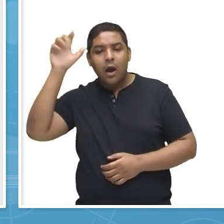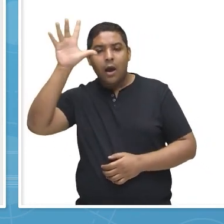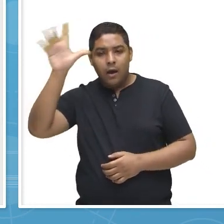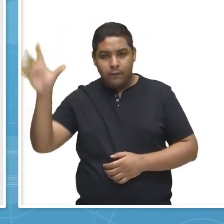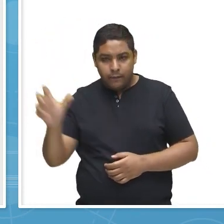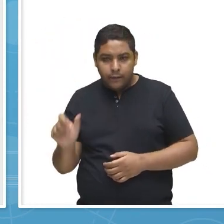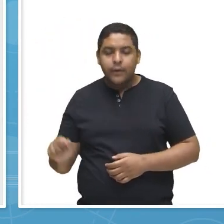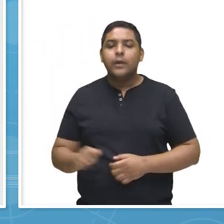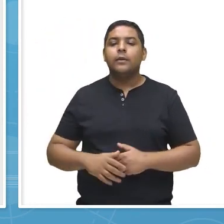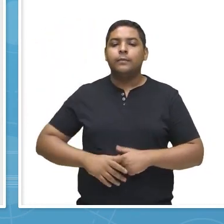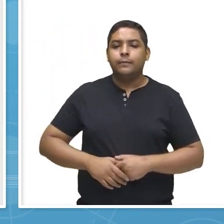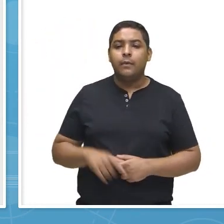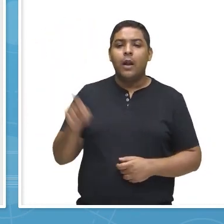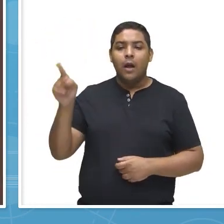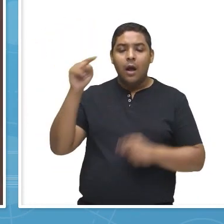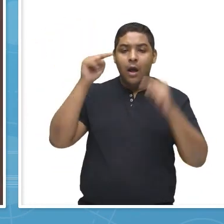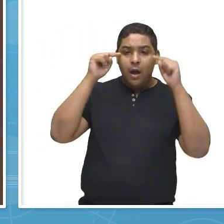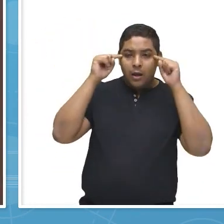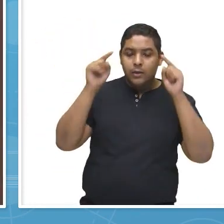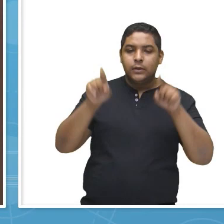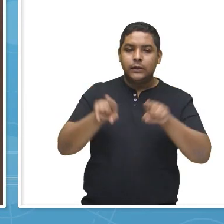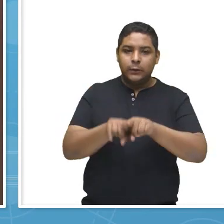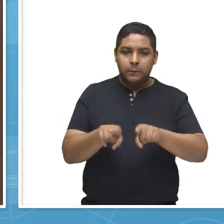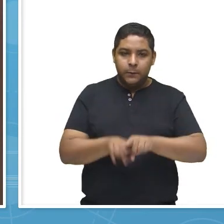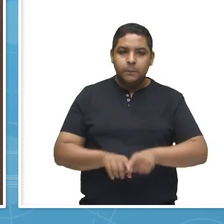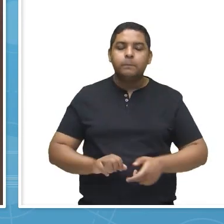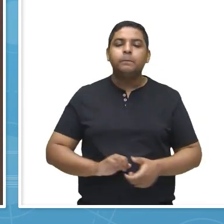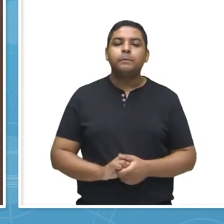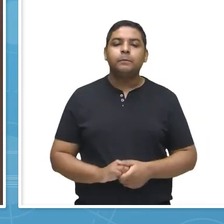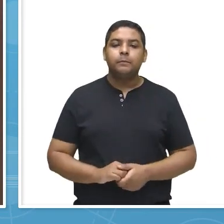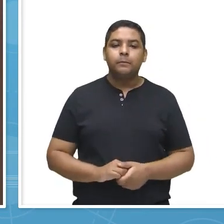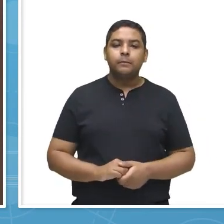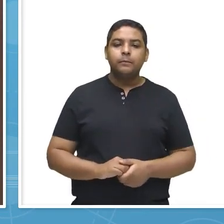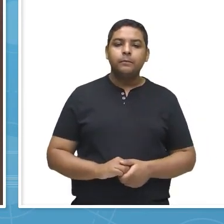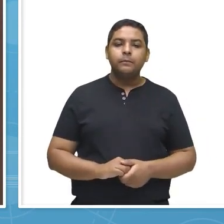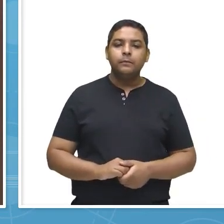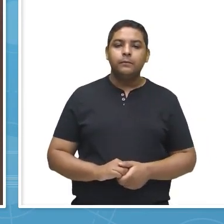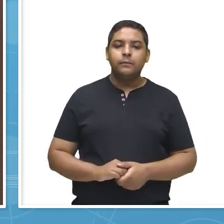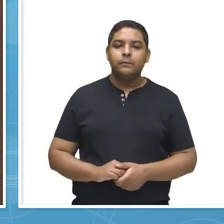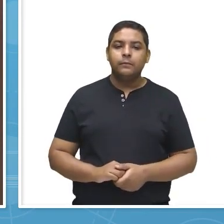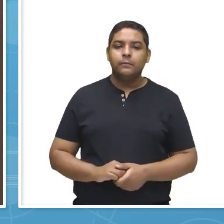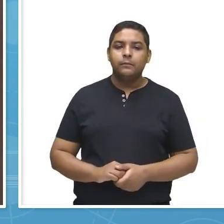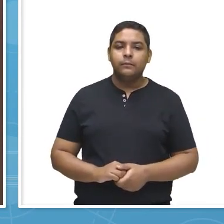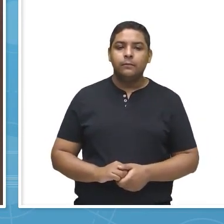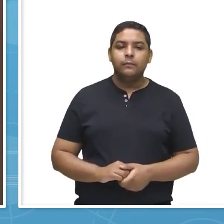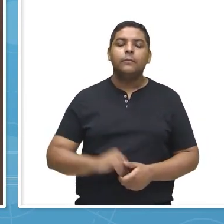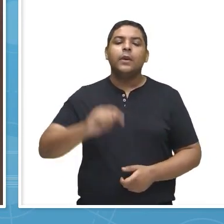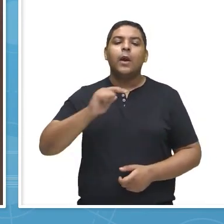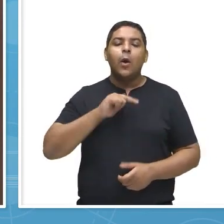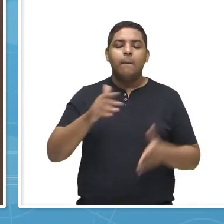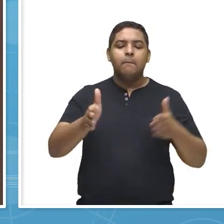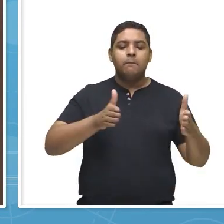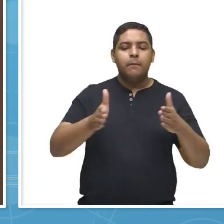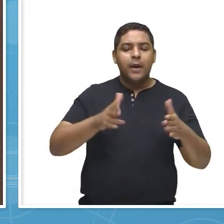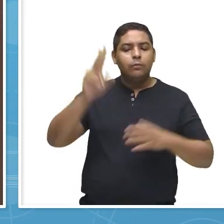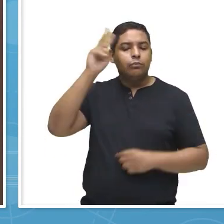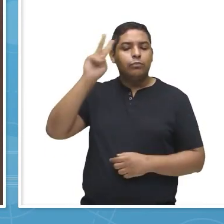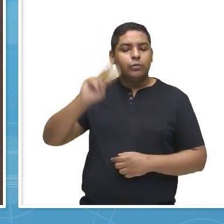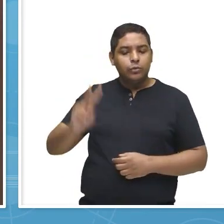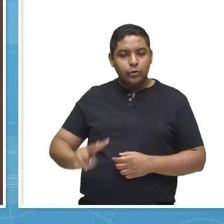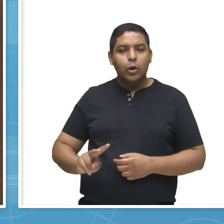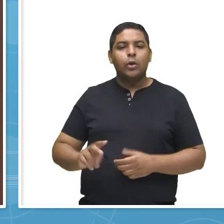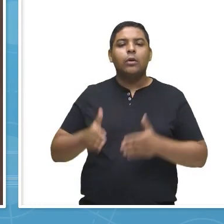o capitalismo comercial, tá? Ele surge no período histórico das grandes navegações. Lembra lá do período das